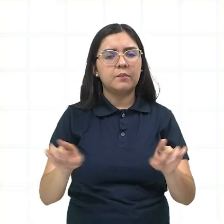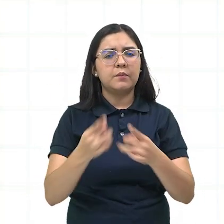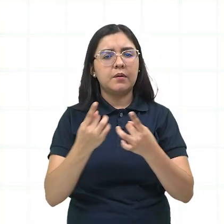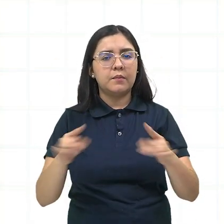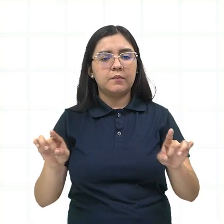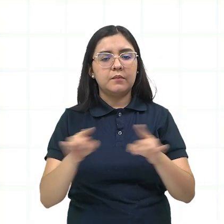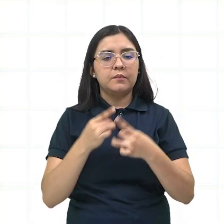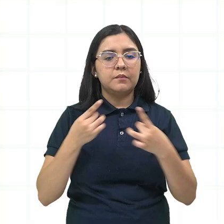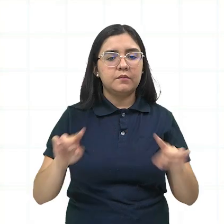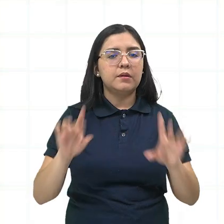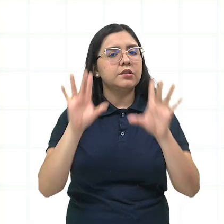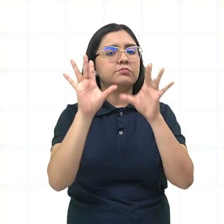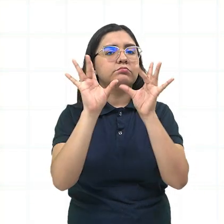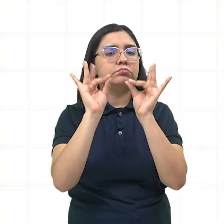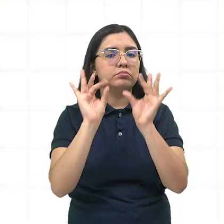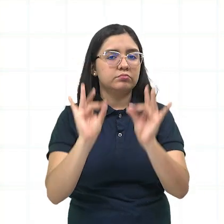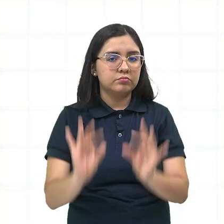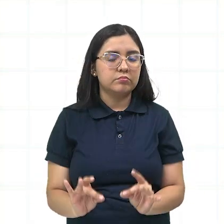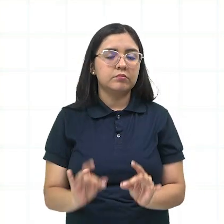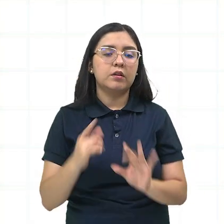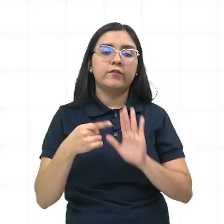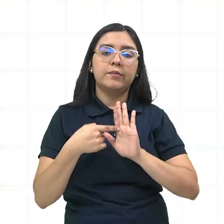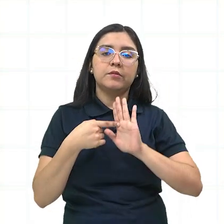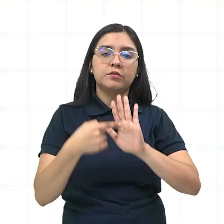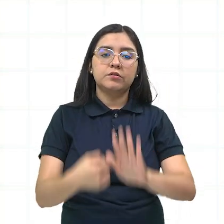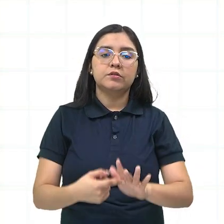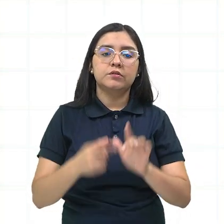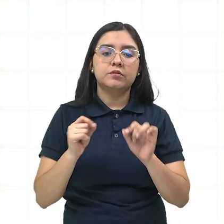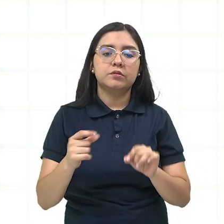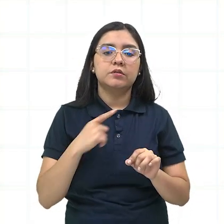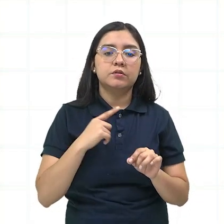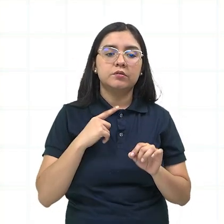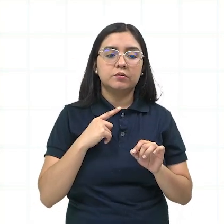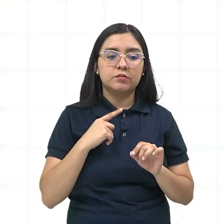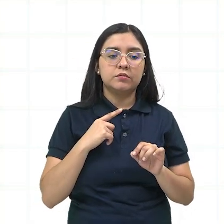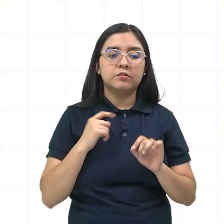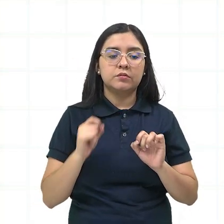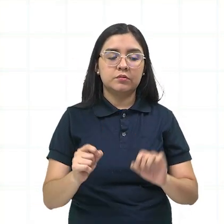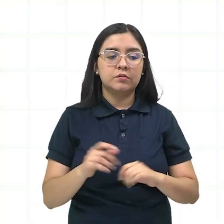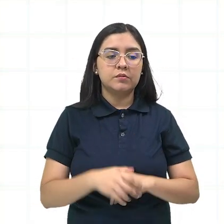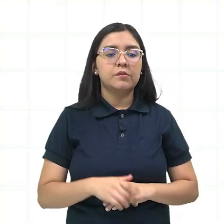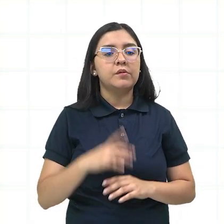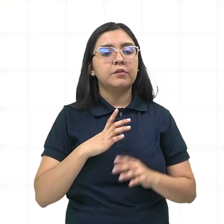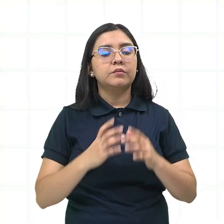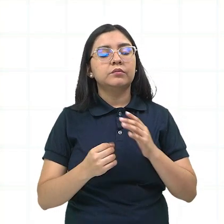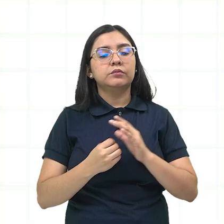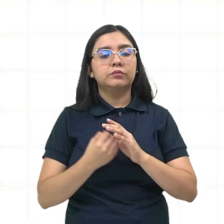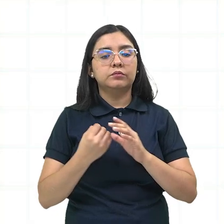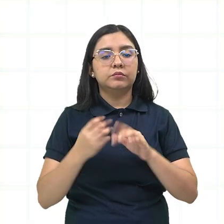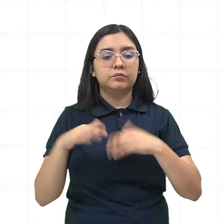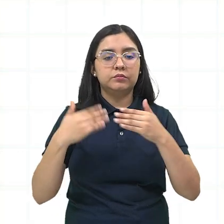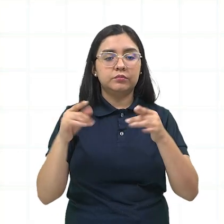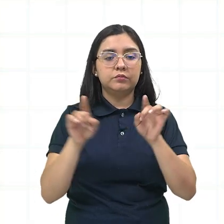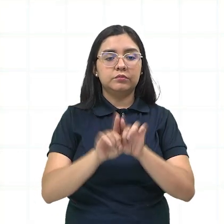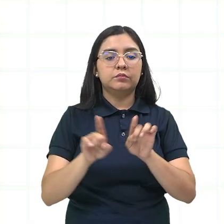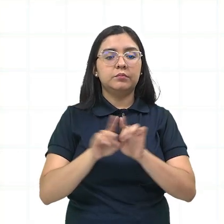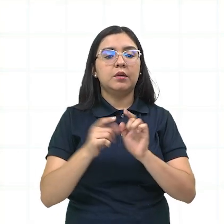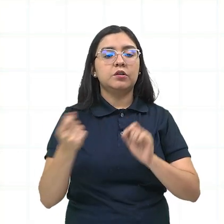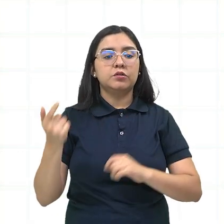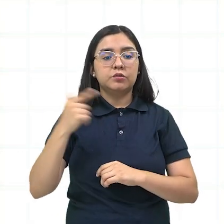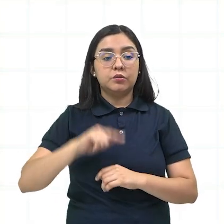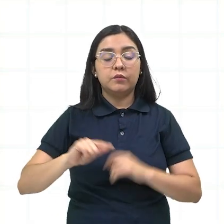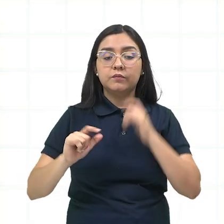mais primorosa, em que ela vai estar trazendo a questão da exposição, do desenvolvimento e a